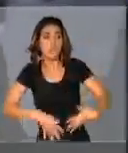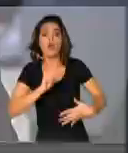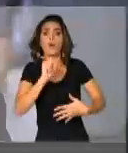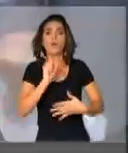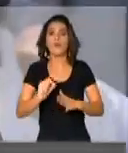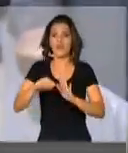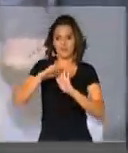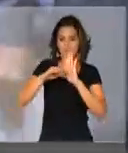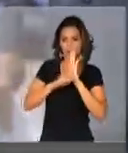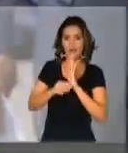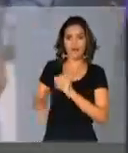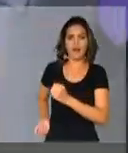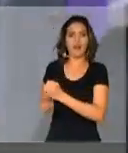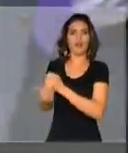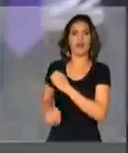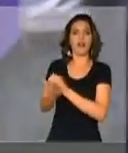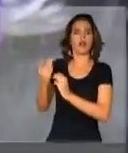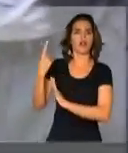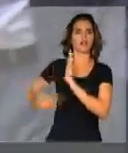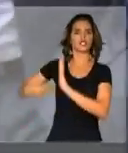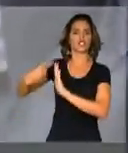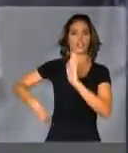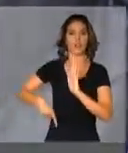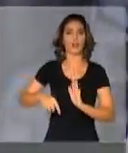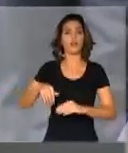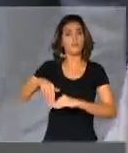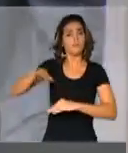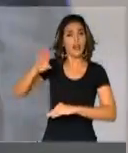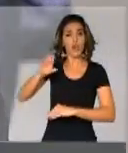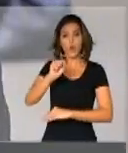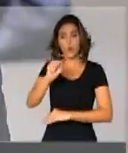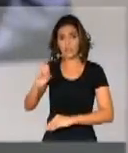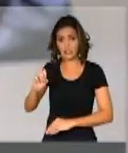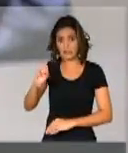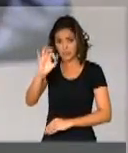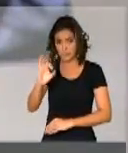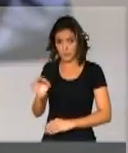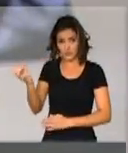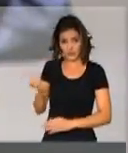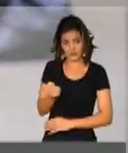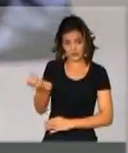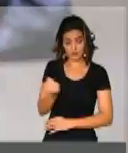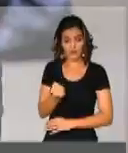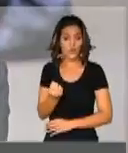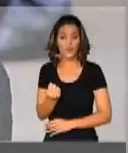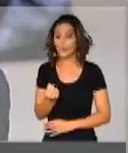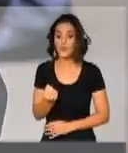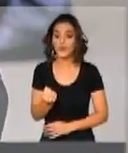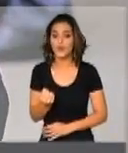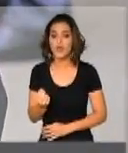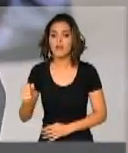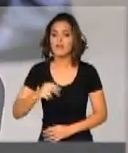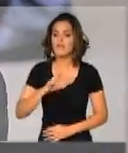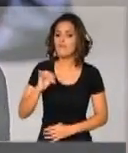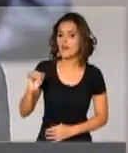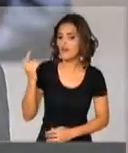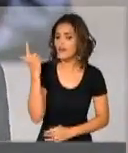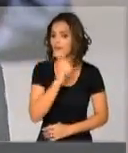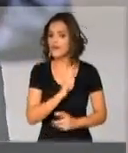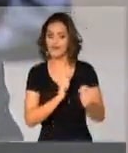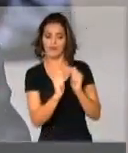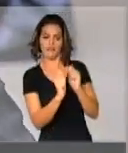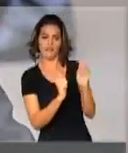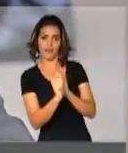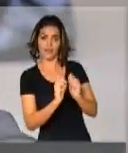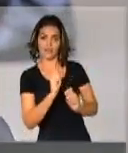privilégio. Mais de 80%, deputado, mais de 80% da arrecadação que se diz que terão com essa